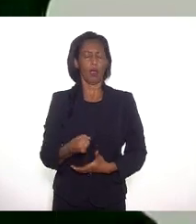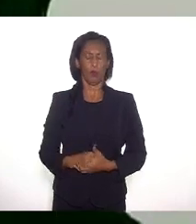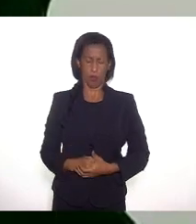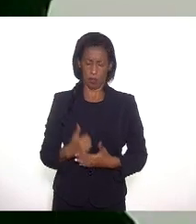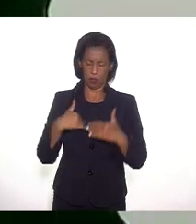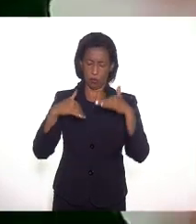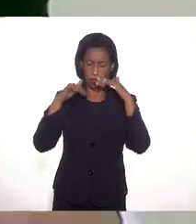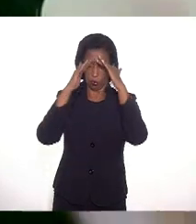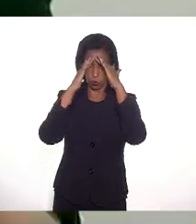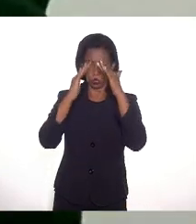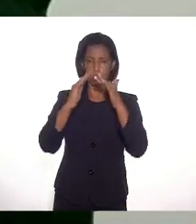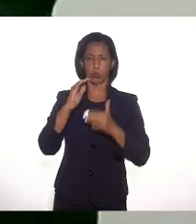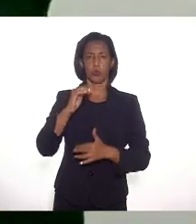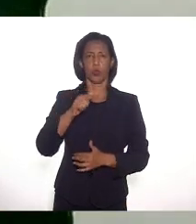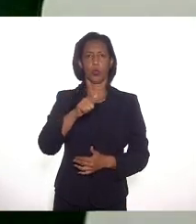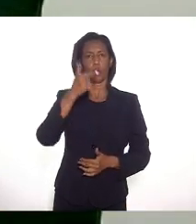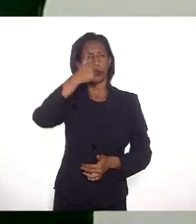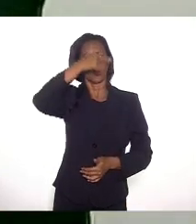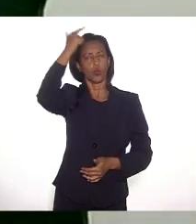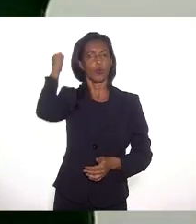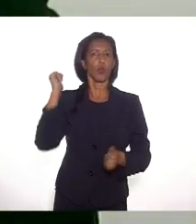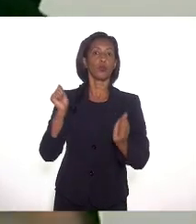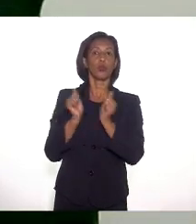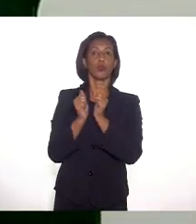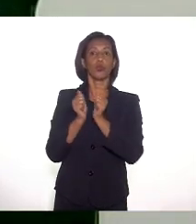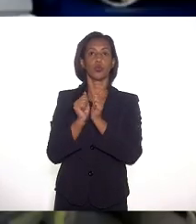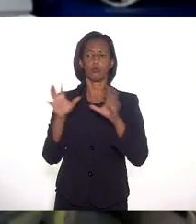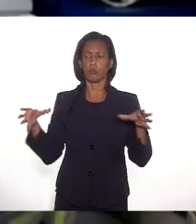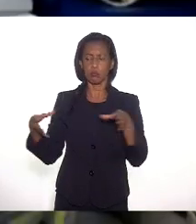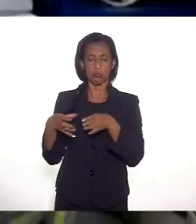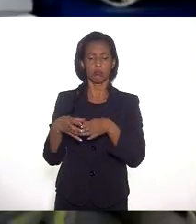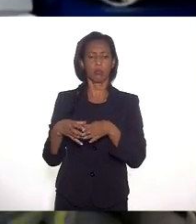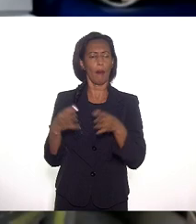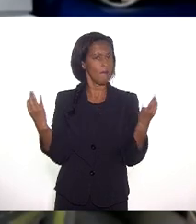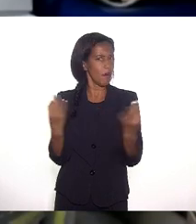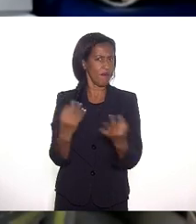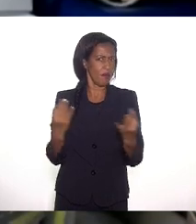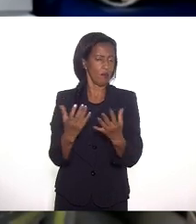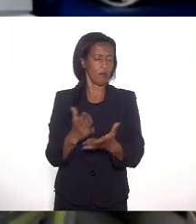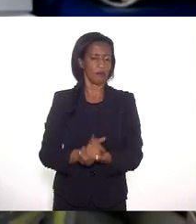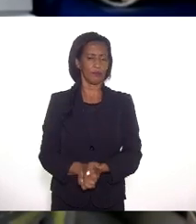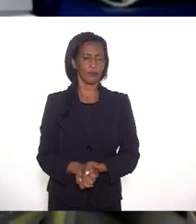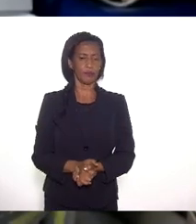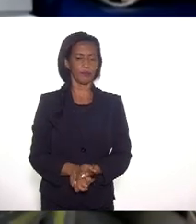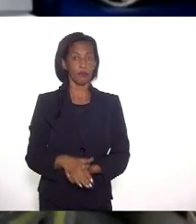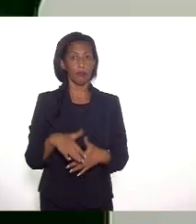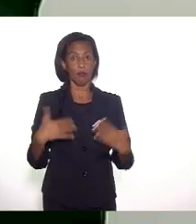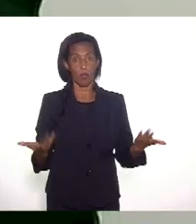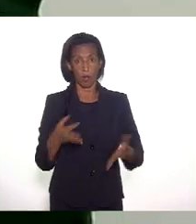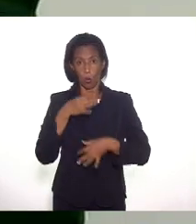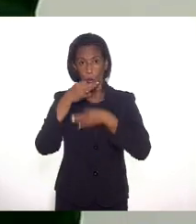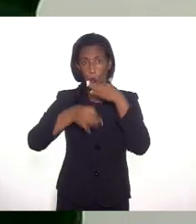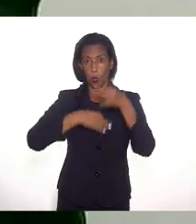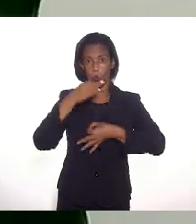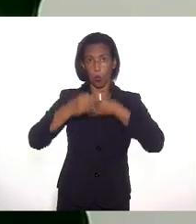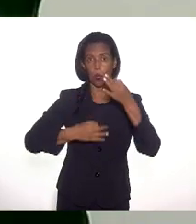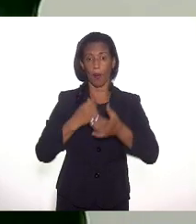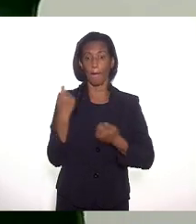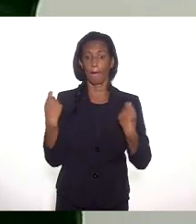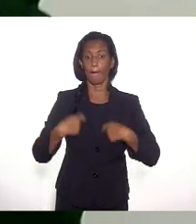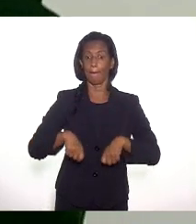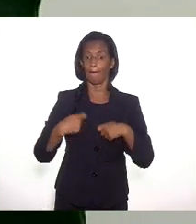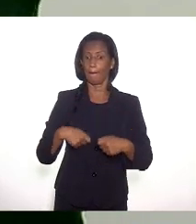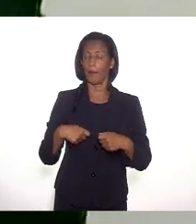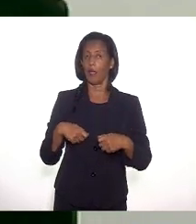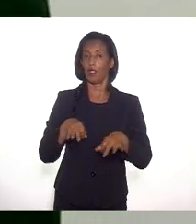que eu, e as sugestões junto com o meu. Perfeito. Maravilha. Agora, as sugestões devem ser feitas